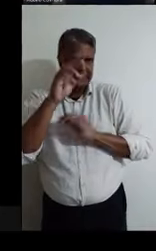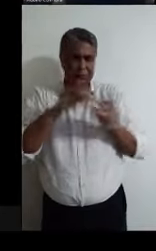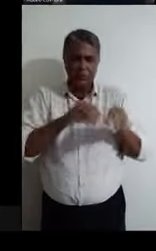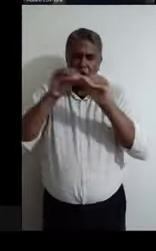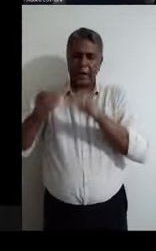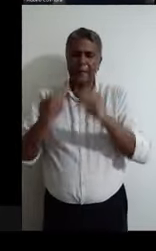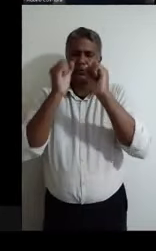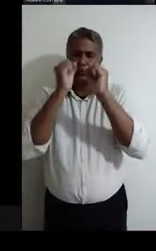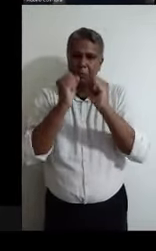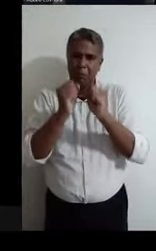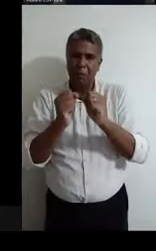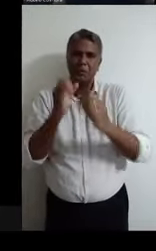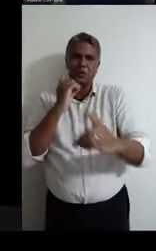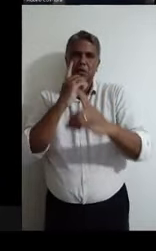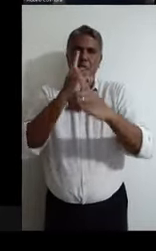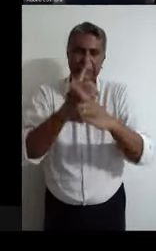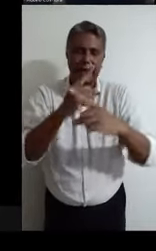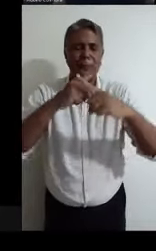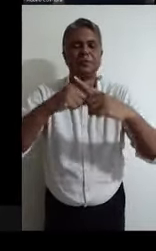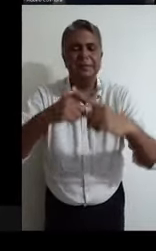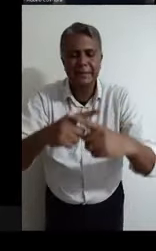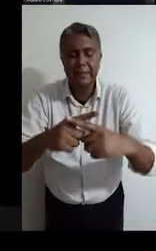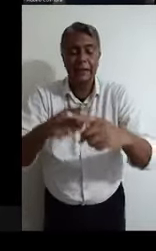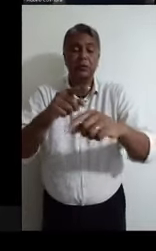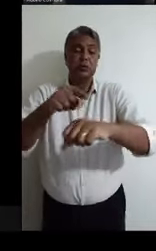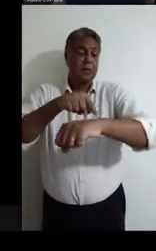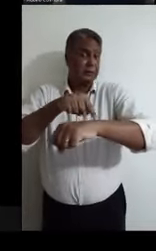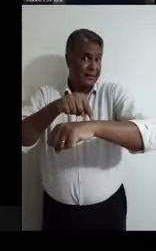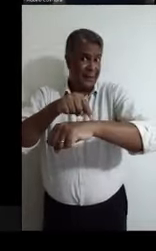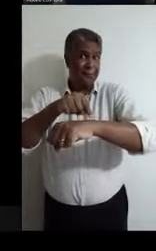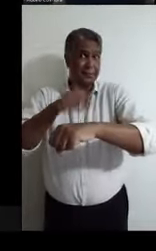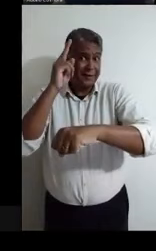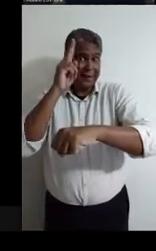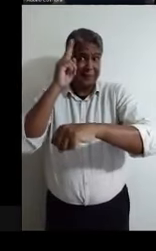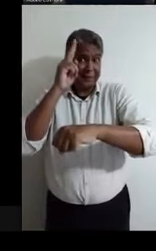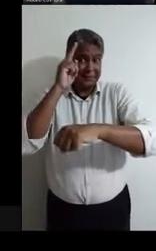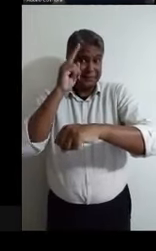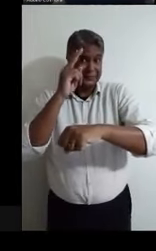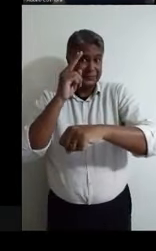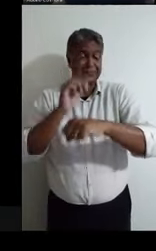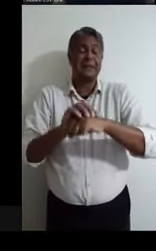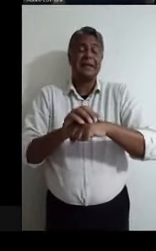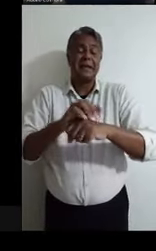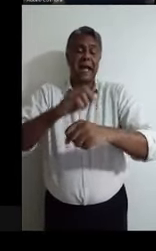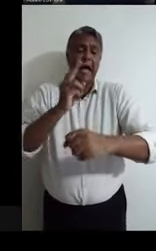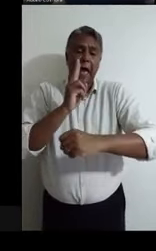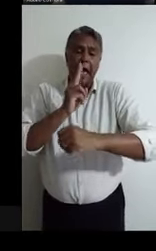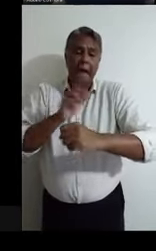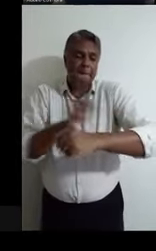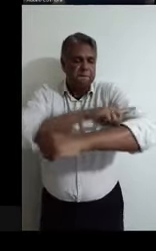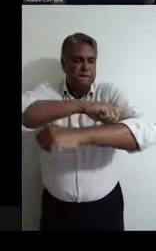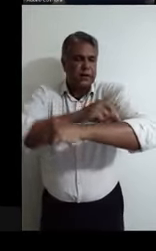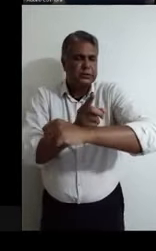ser obtido multiplicando a velocidade média pelo tempo. Naquele contexto, a velocidade era constante. Agora